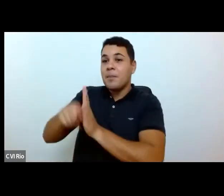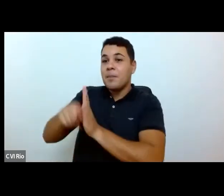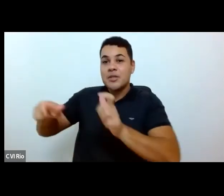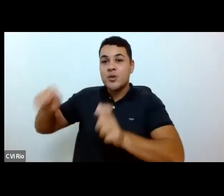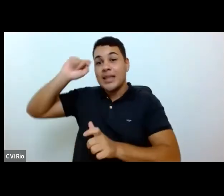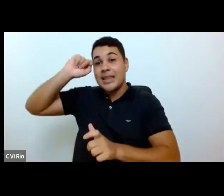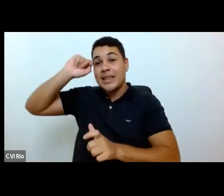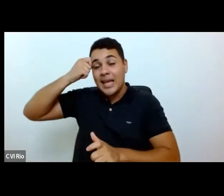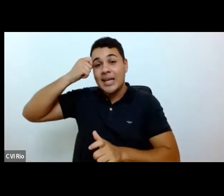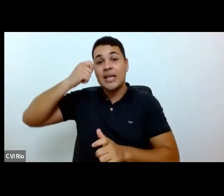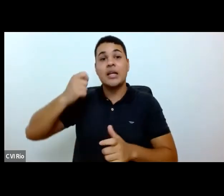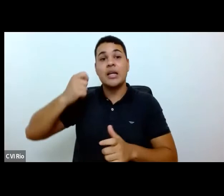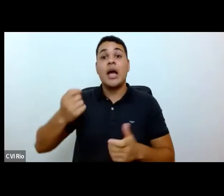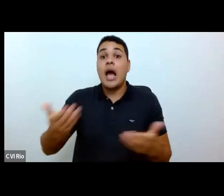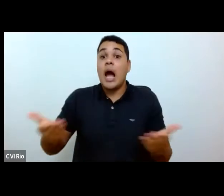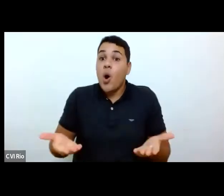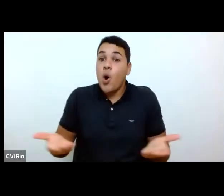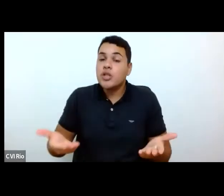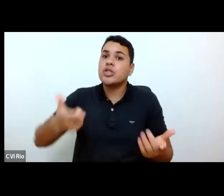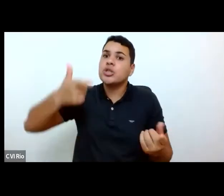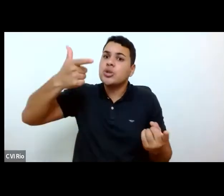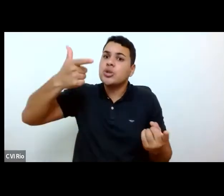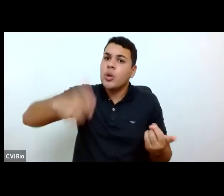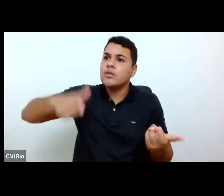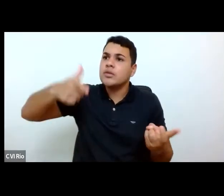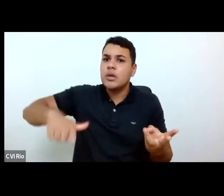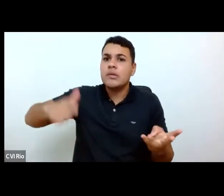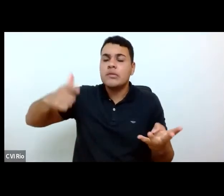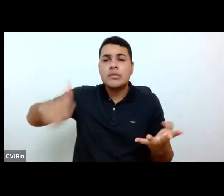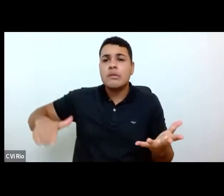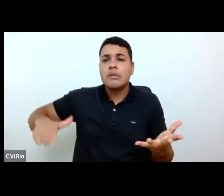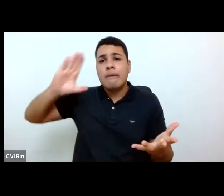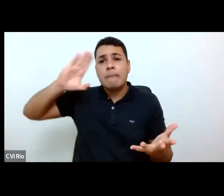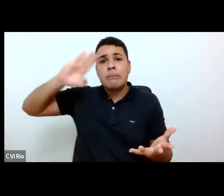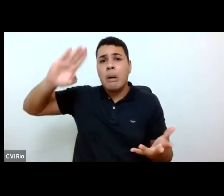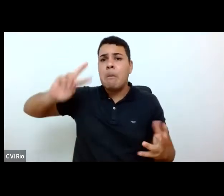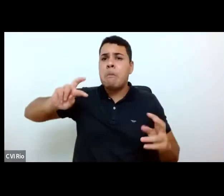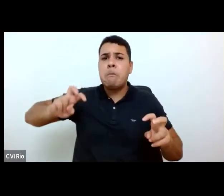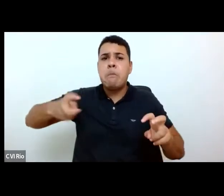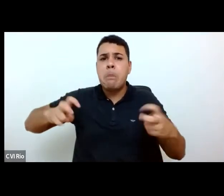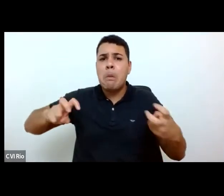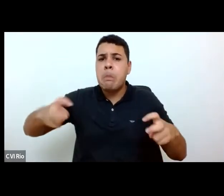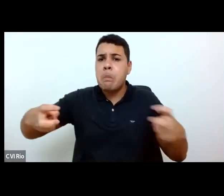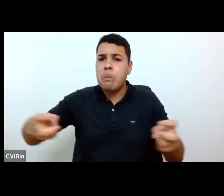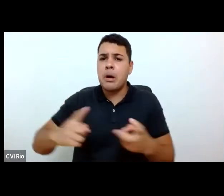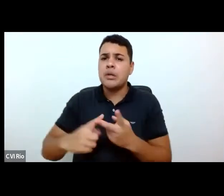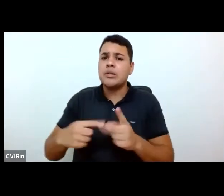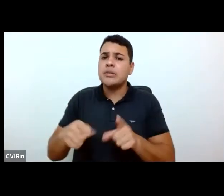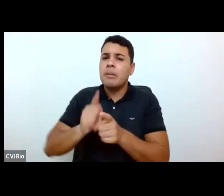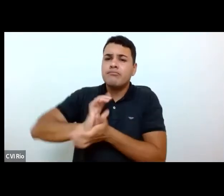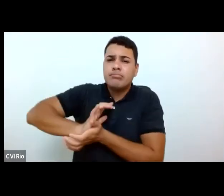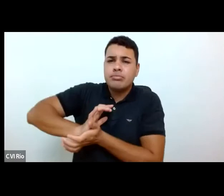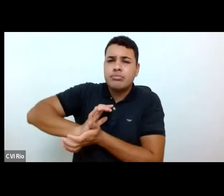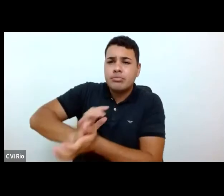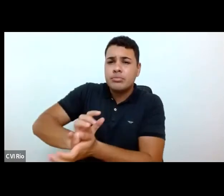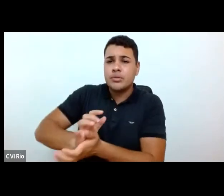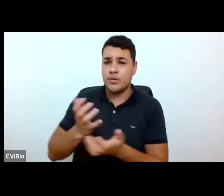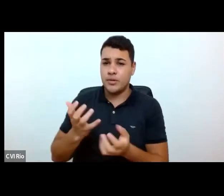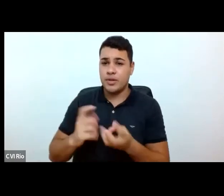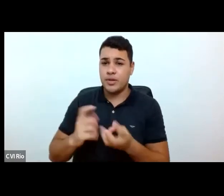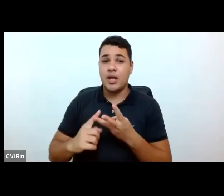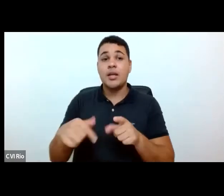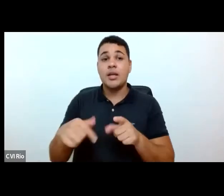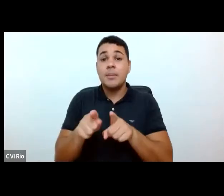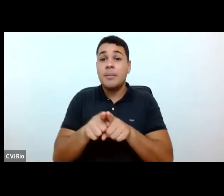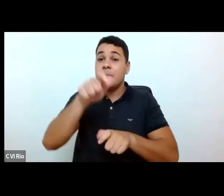né, genocida e absurdamente de discriminação, né, de preconceito, levando as pessoas